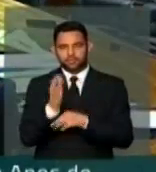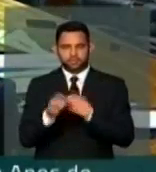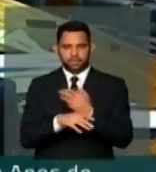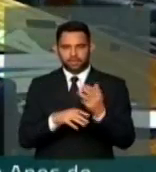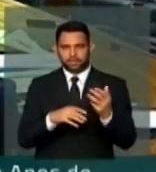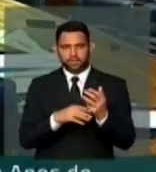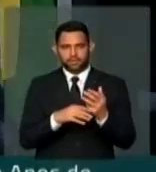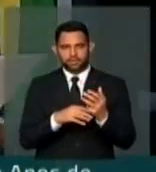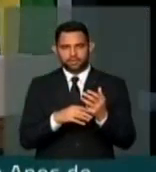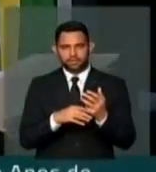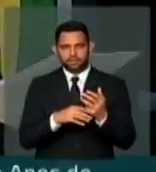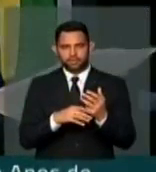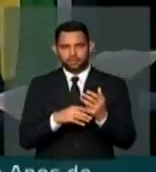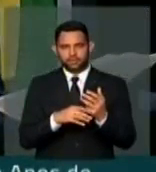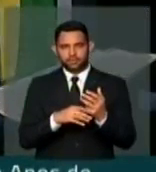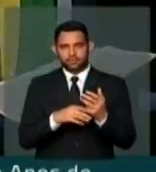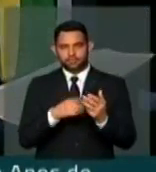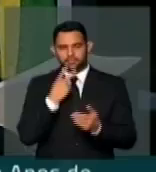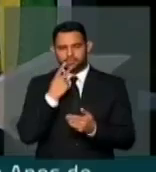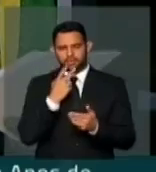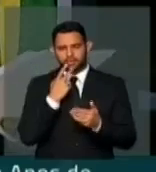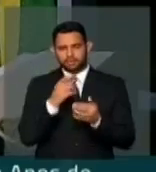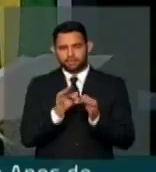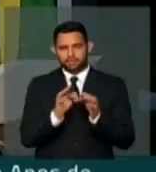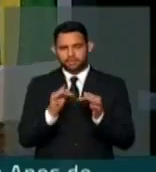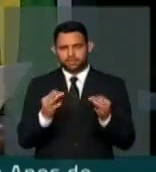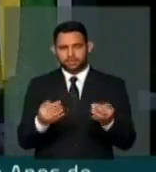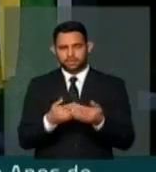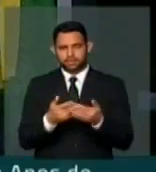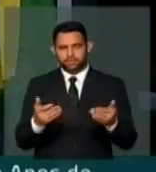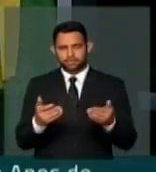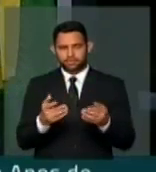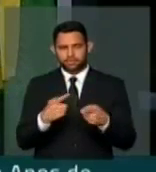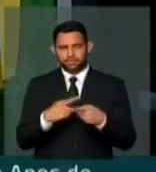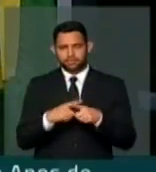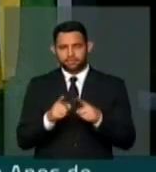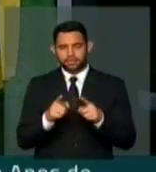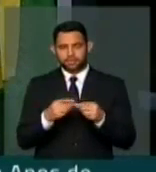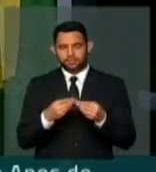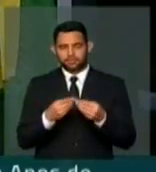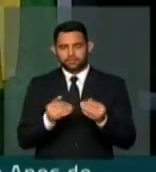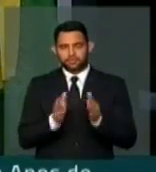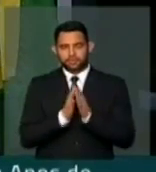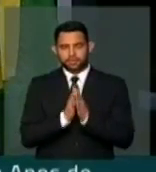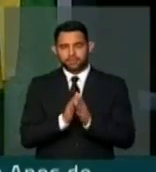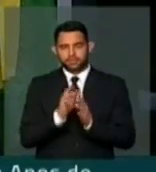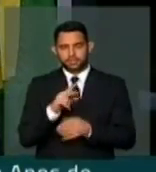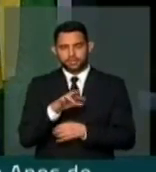ambiente, palavras simples, mas que são gotas de oração